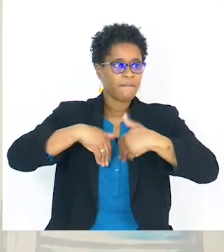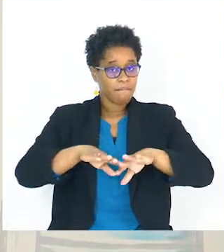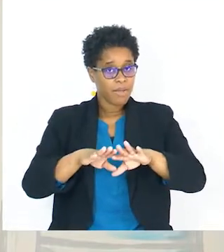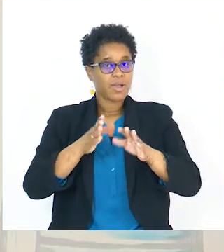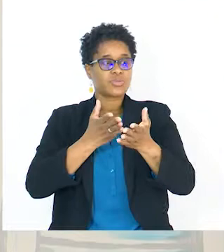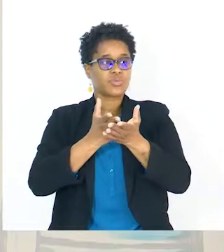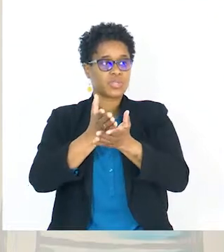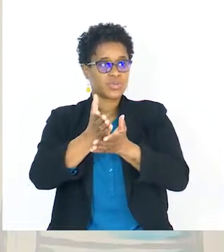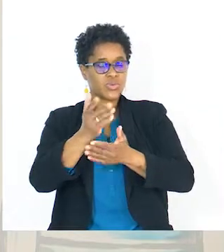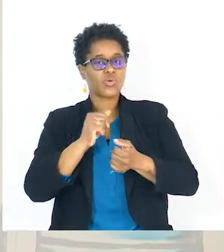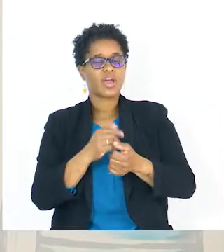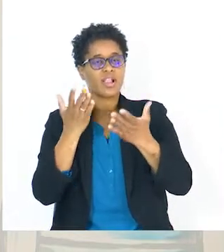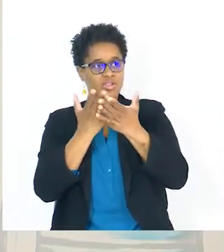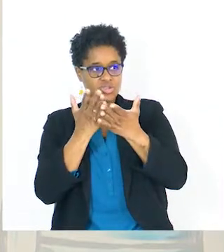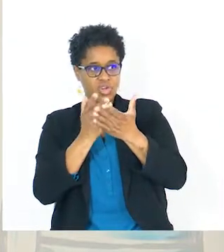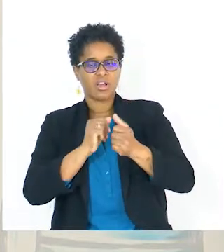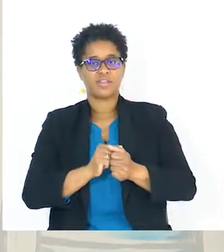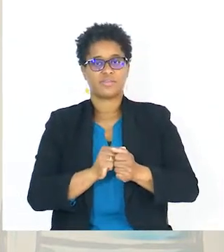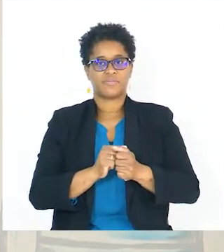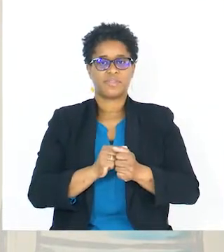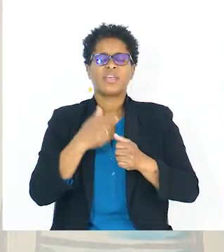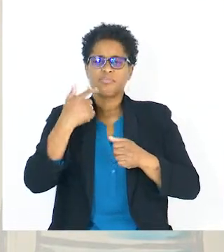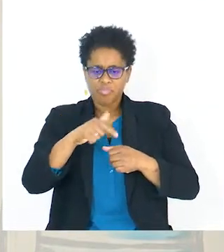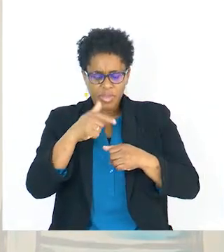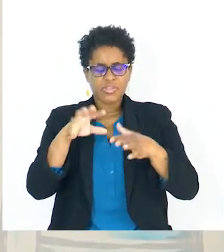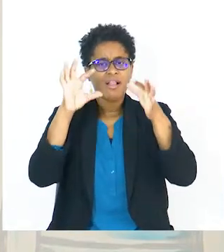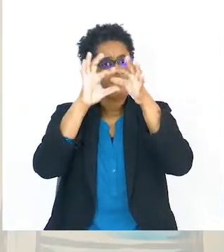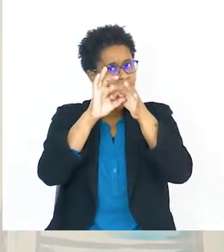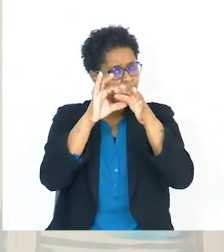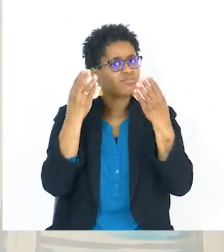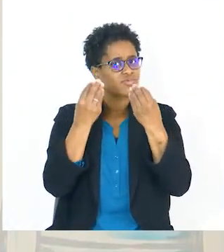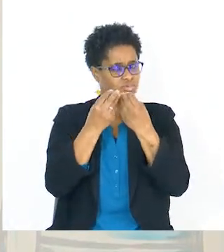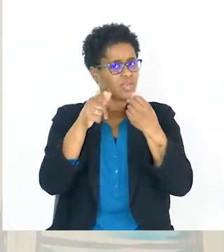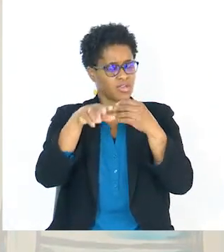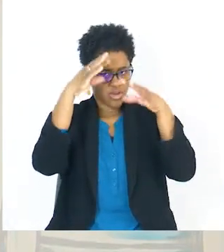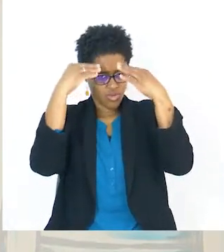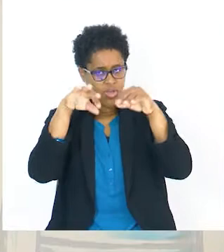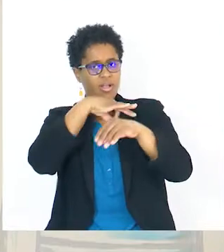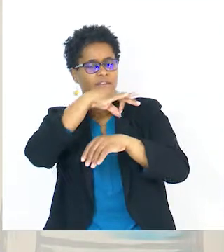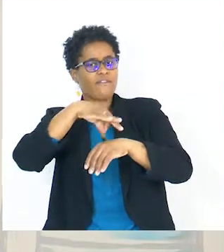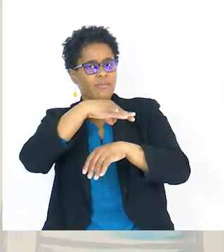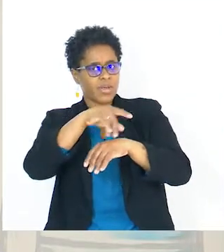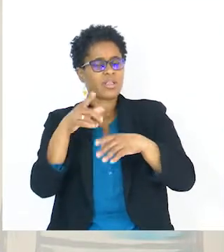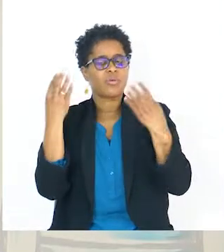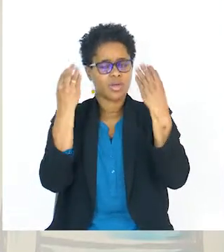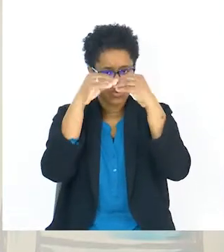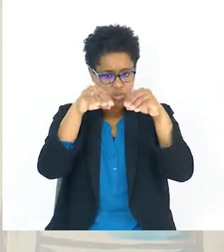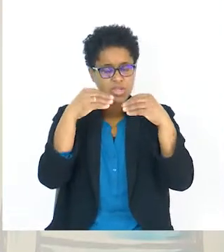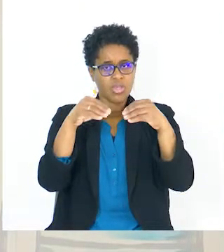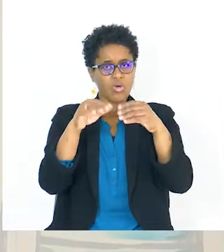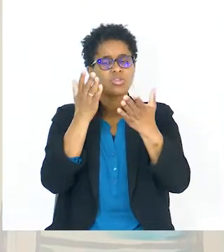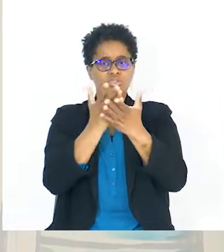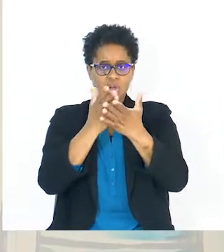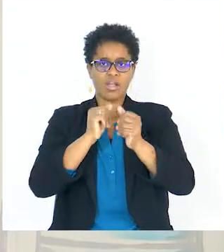mas continua na escola. Tem de estar ligados essa educação familiar com a